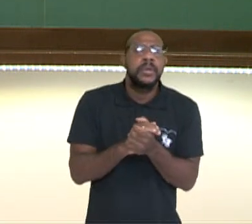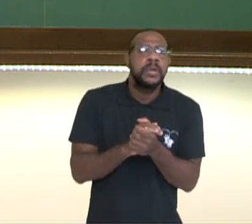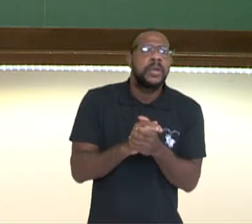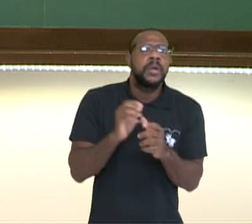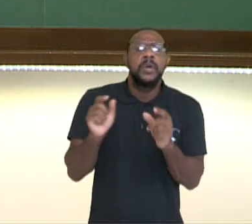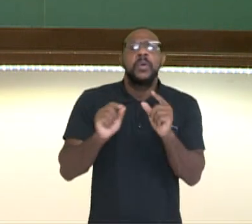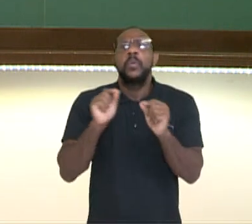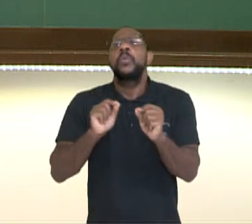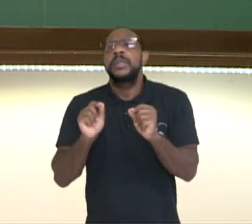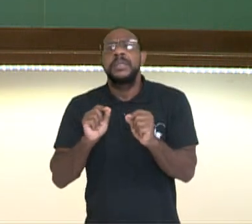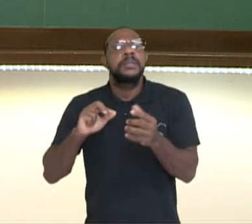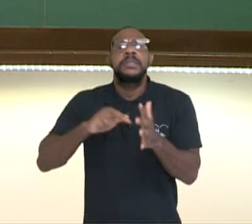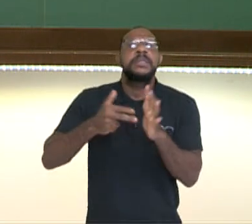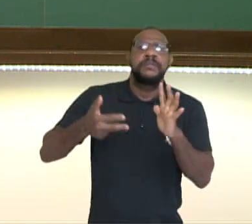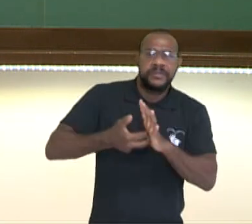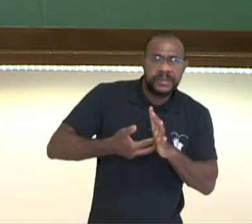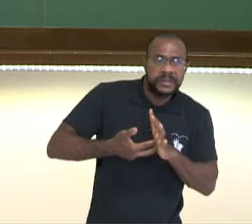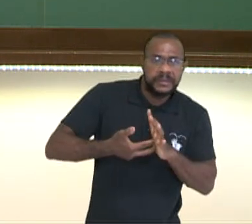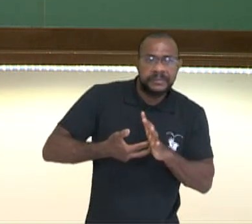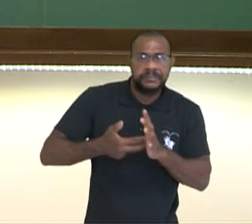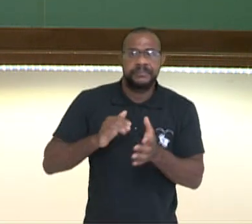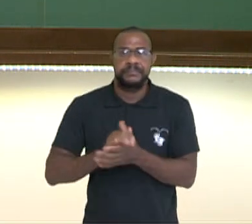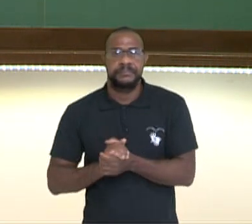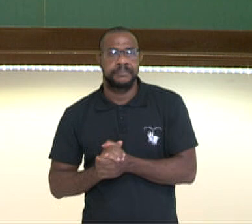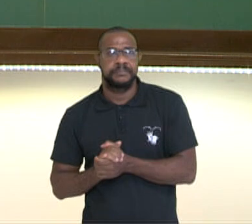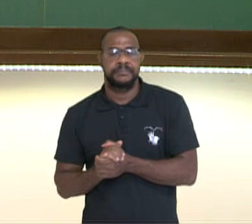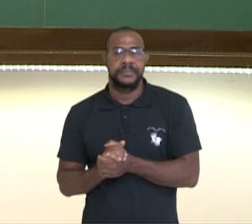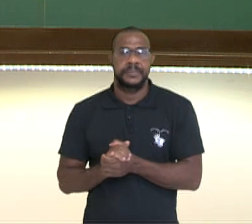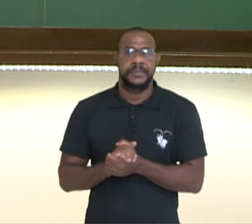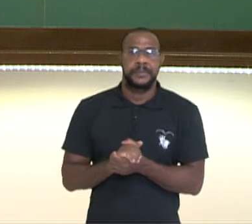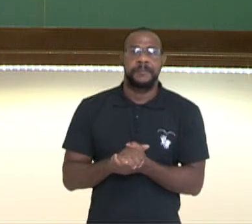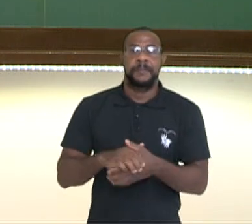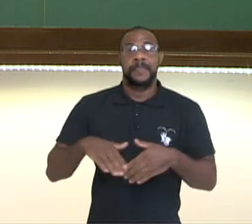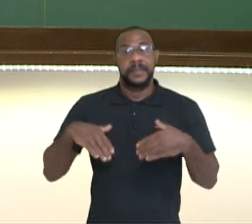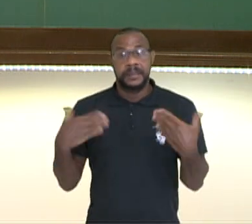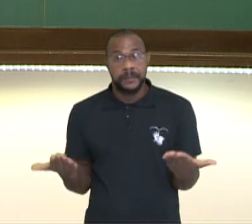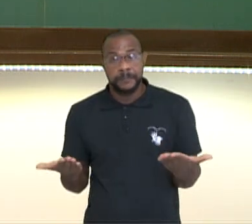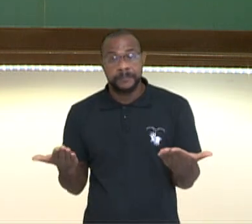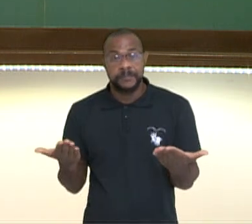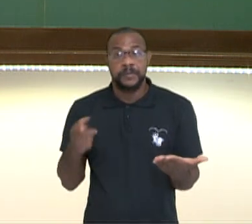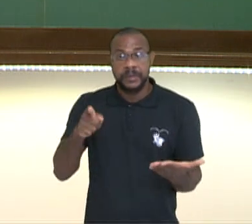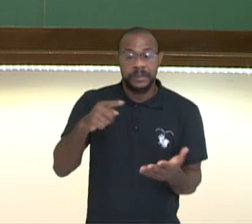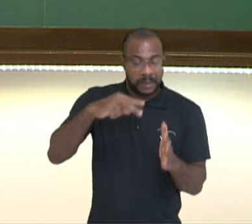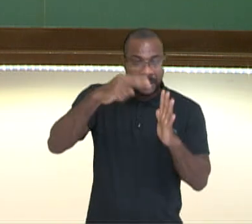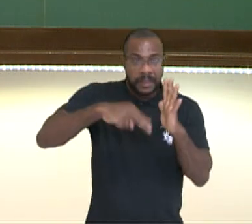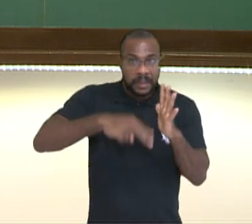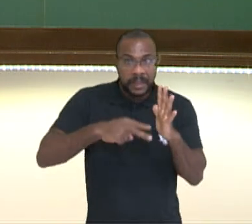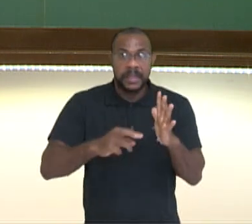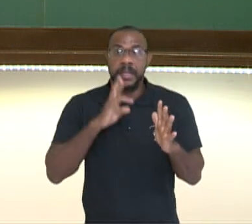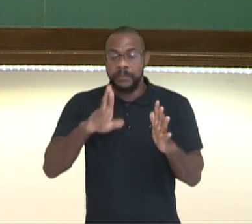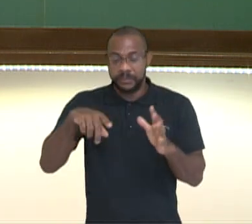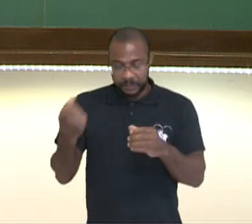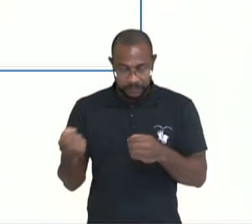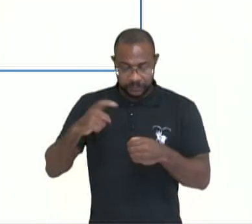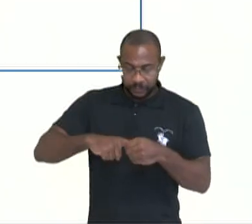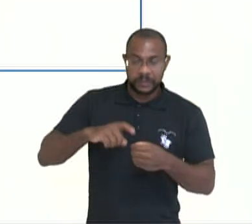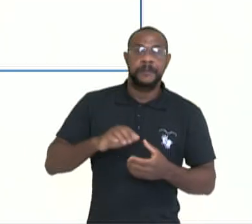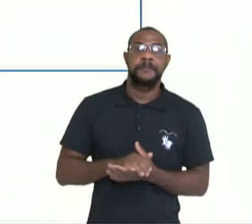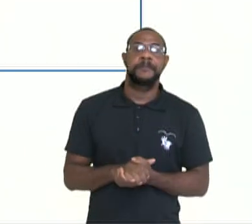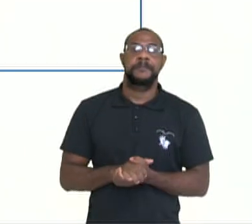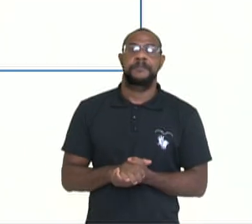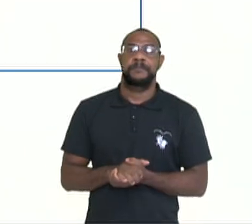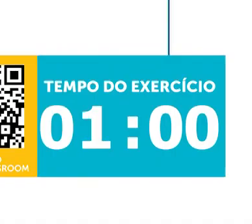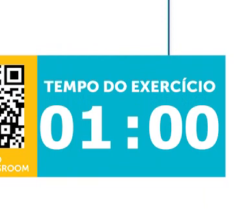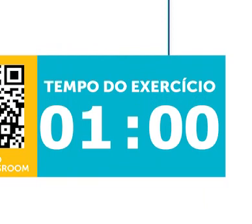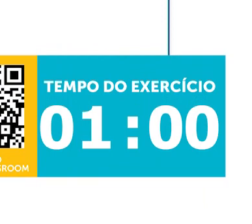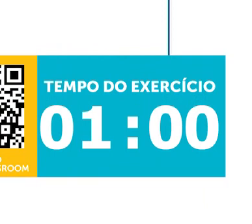para o dogmatismo, ou para o racionalismo, ou para o empirismo, como seria o conhecimento. Que daqui a pouco eu volto e explico